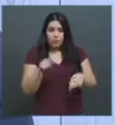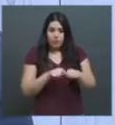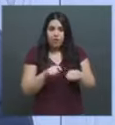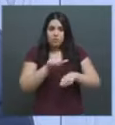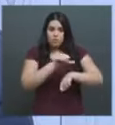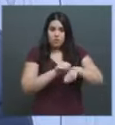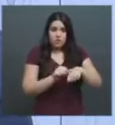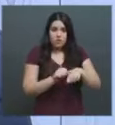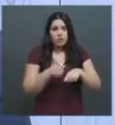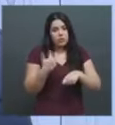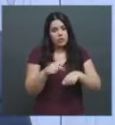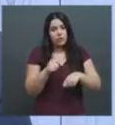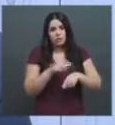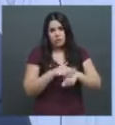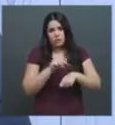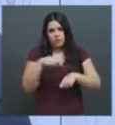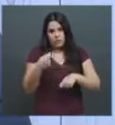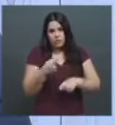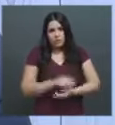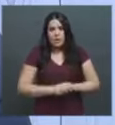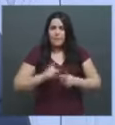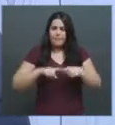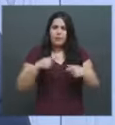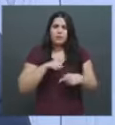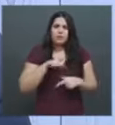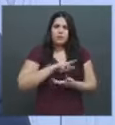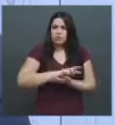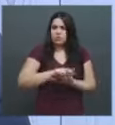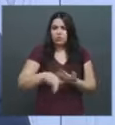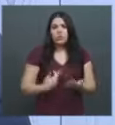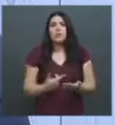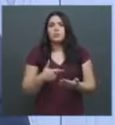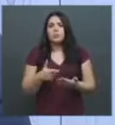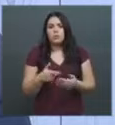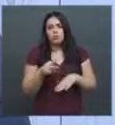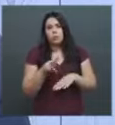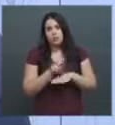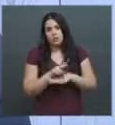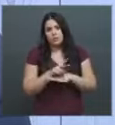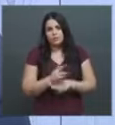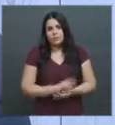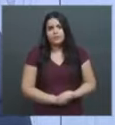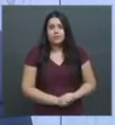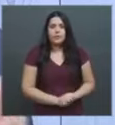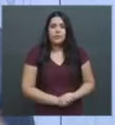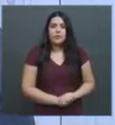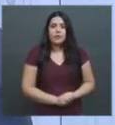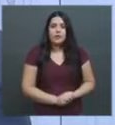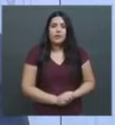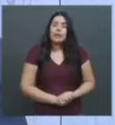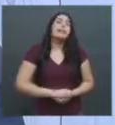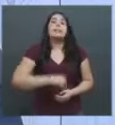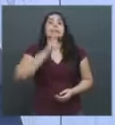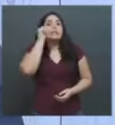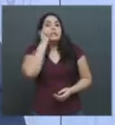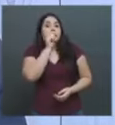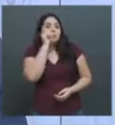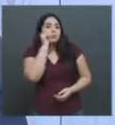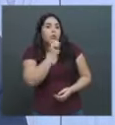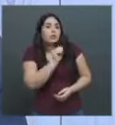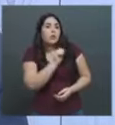incontinentes. Mas existe recurso, né, para se corrigir esses casos de incontinência do homem. E a mulher, como ela